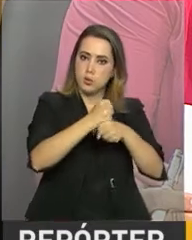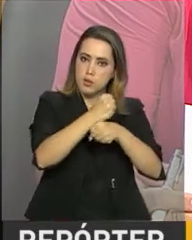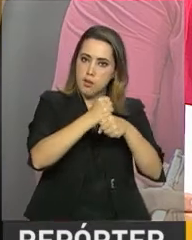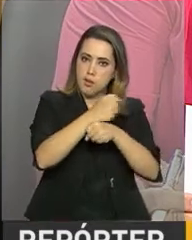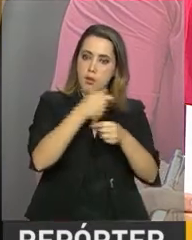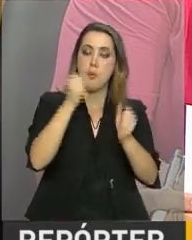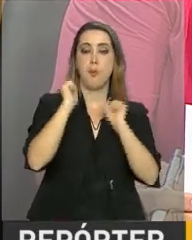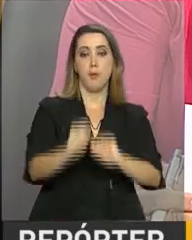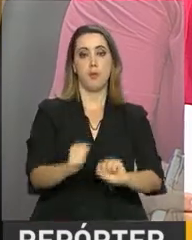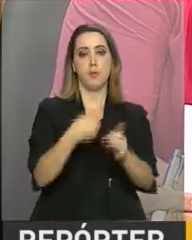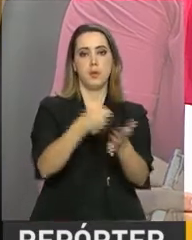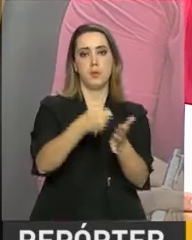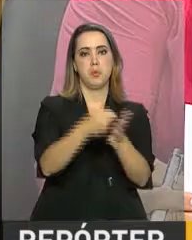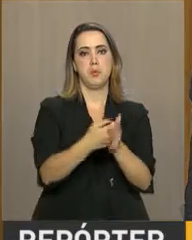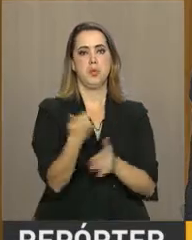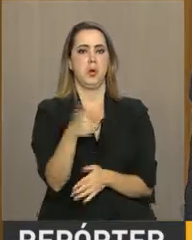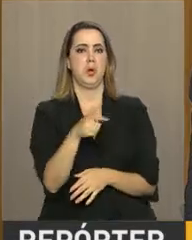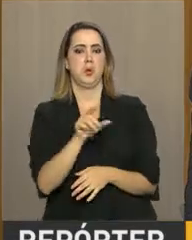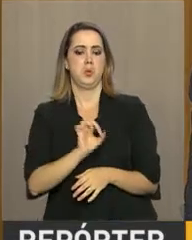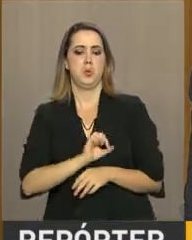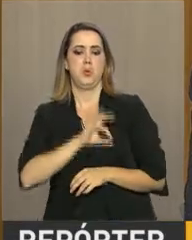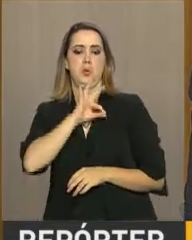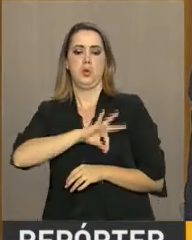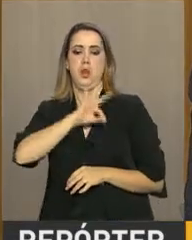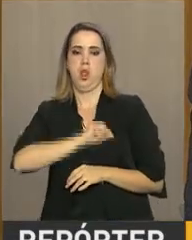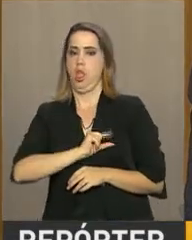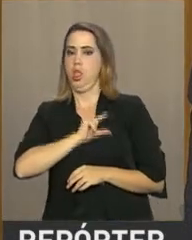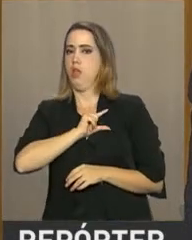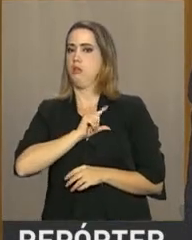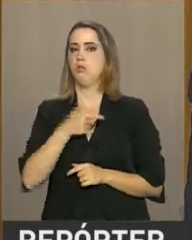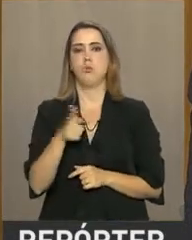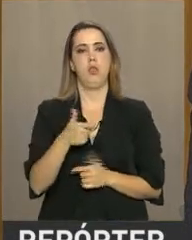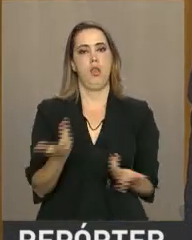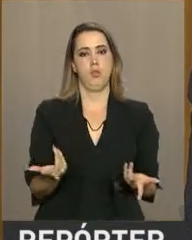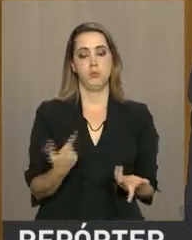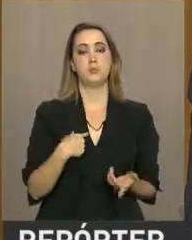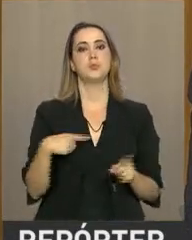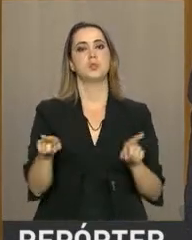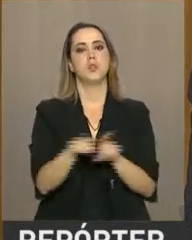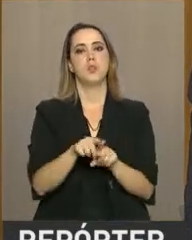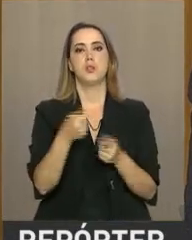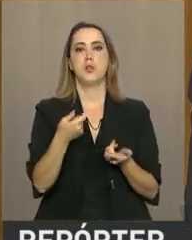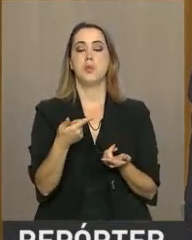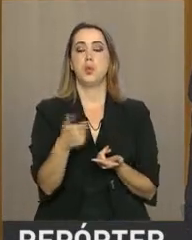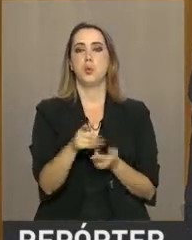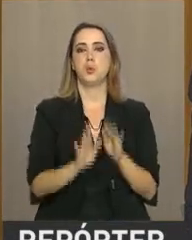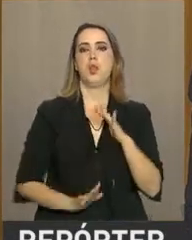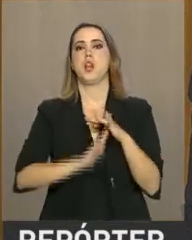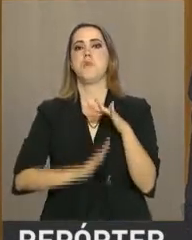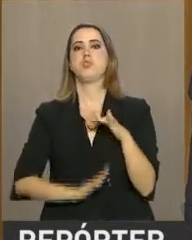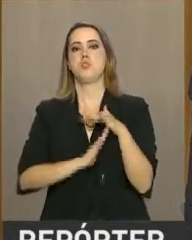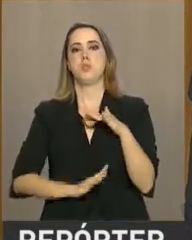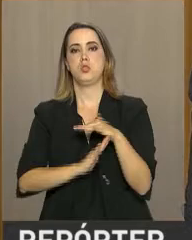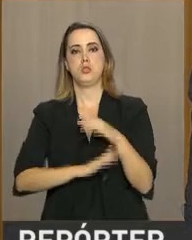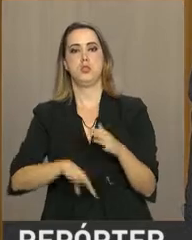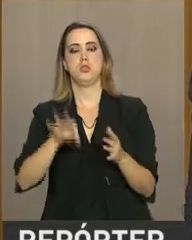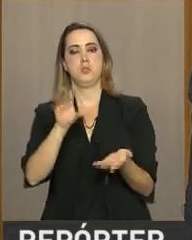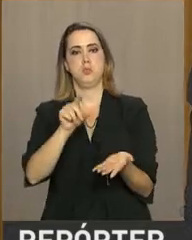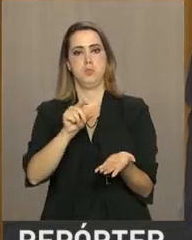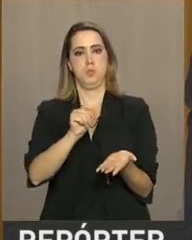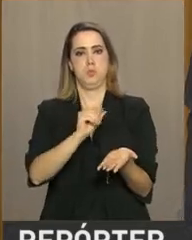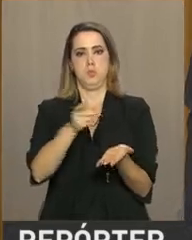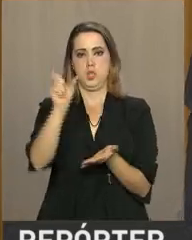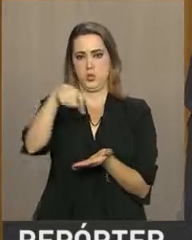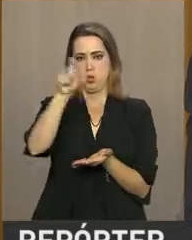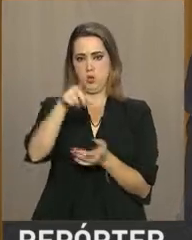limite de renda do tomador e não há limite de crédito para o cartão